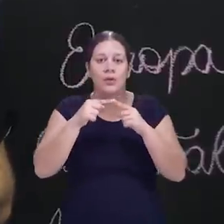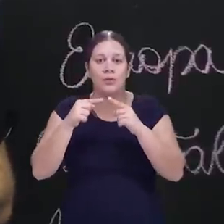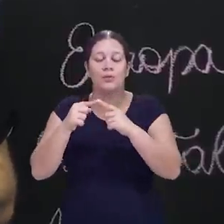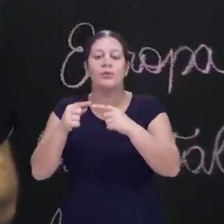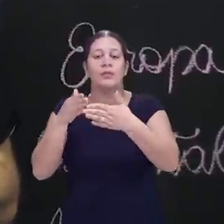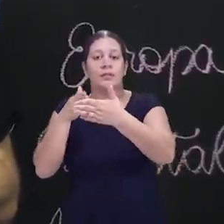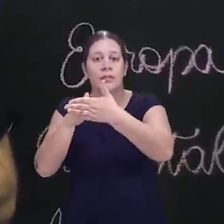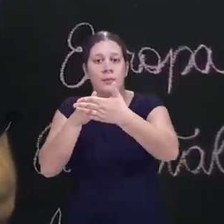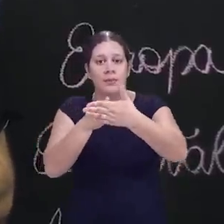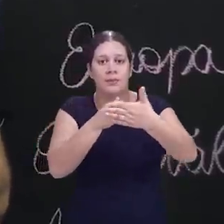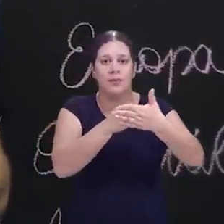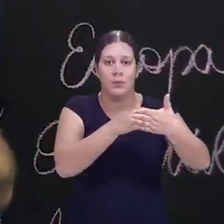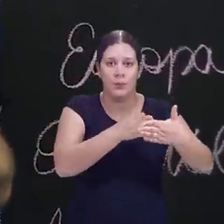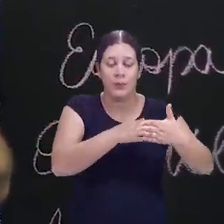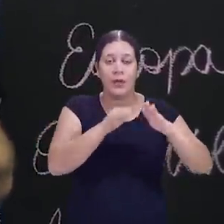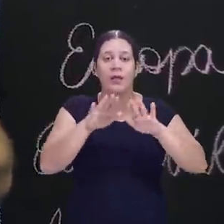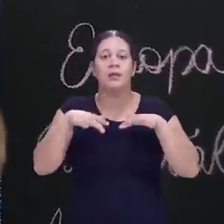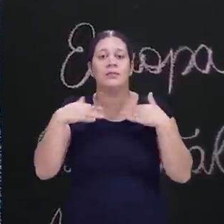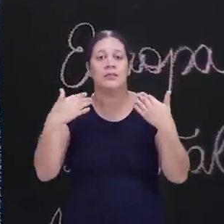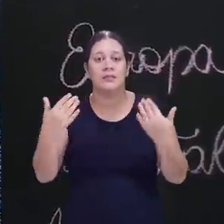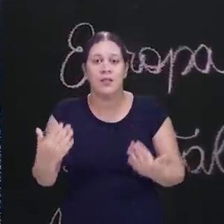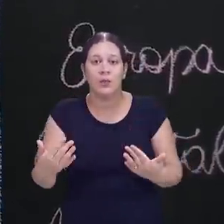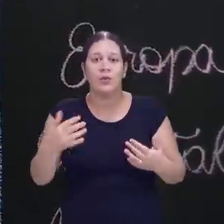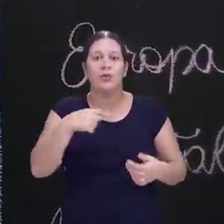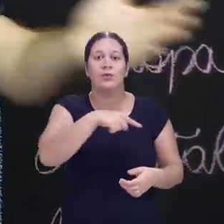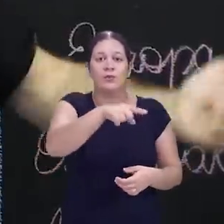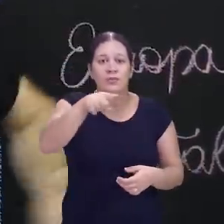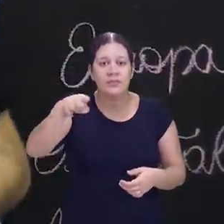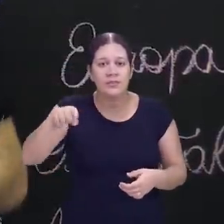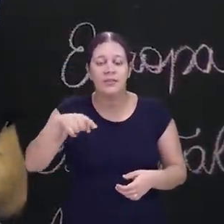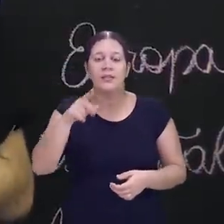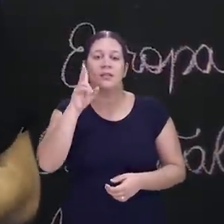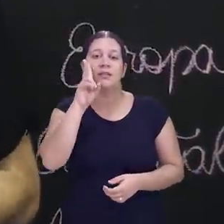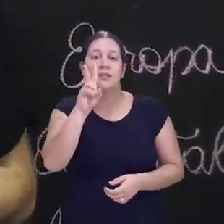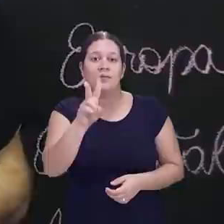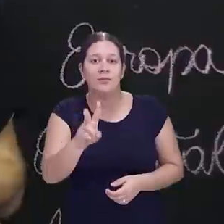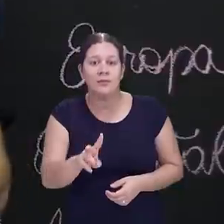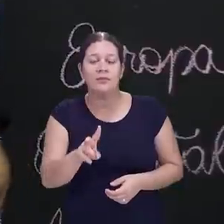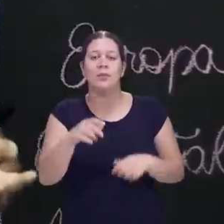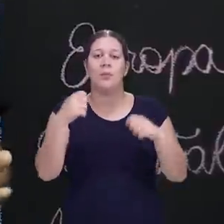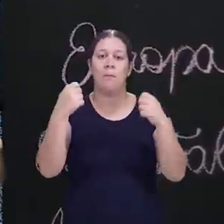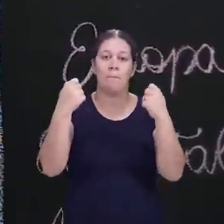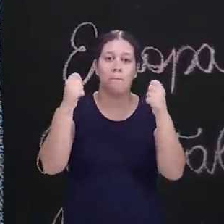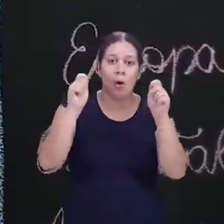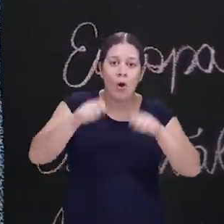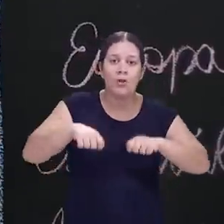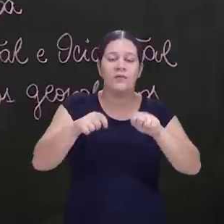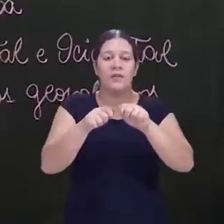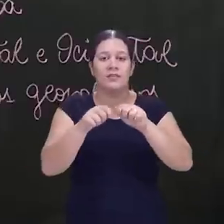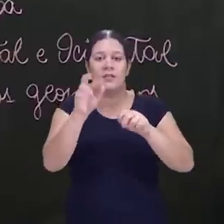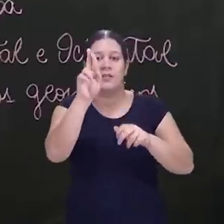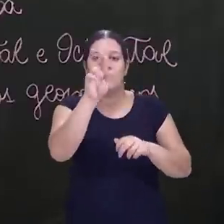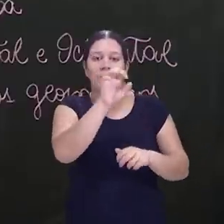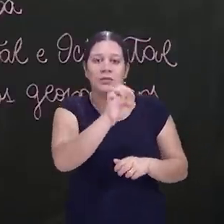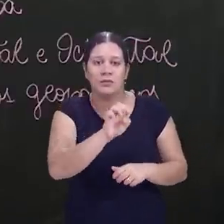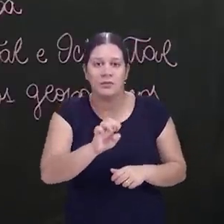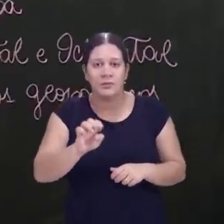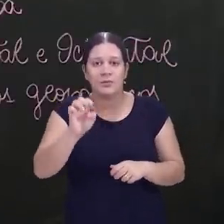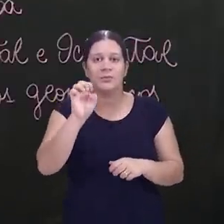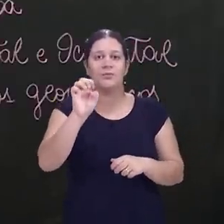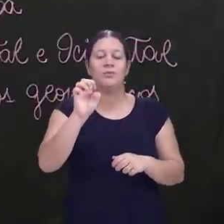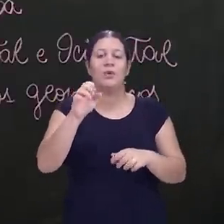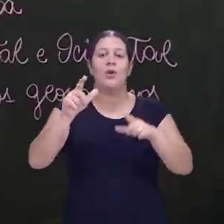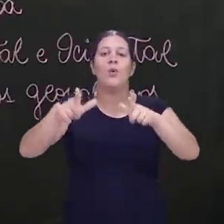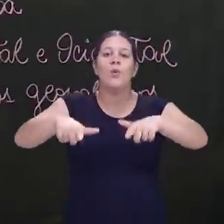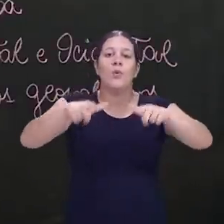essa delimitação. Então, você que está me assistindo, pode fazer uma regionalização qualquer. Você pode pegar um